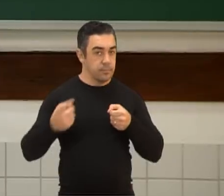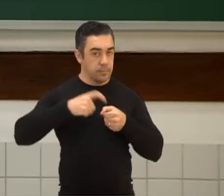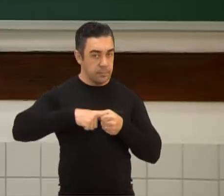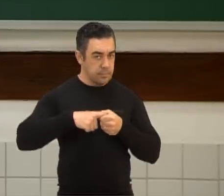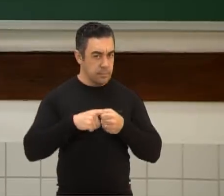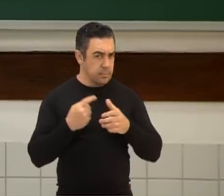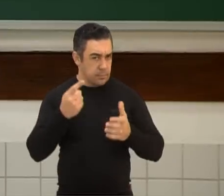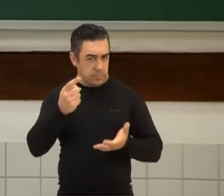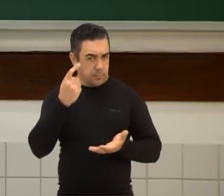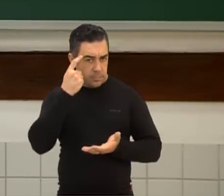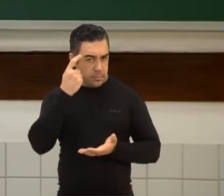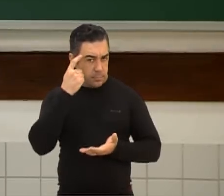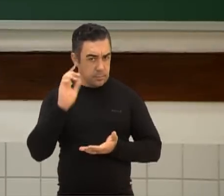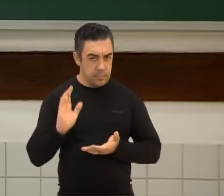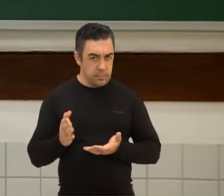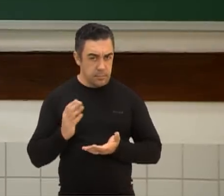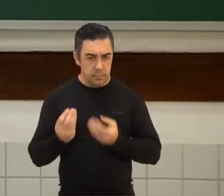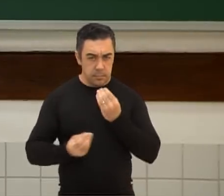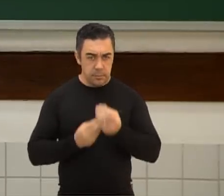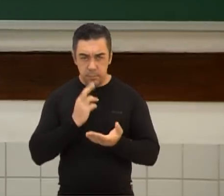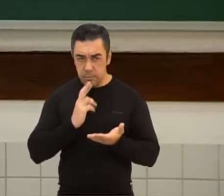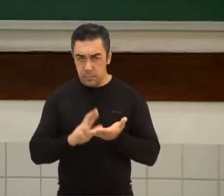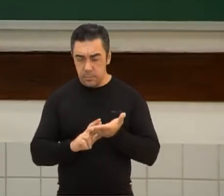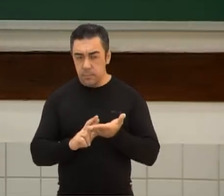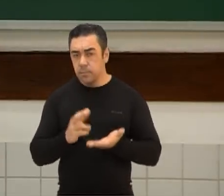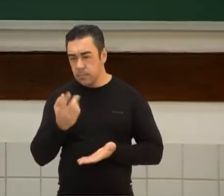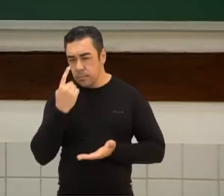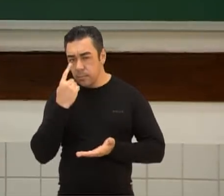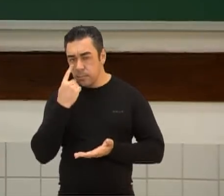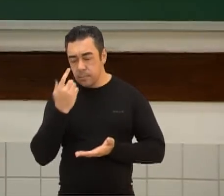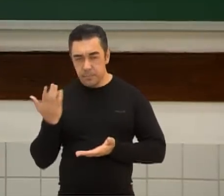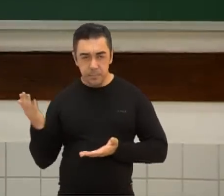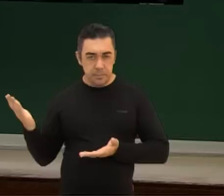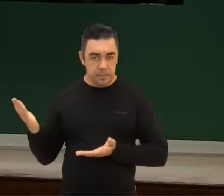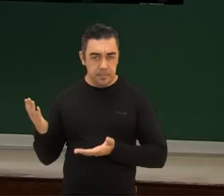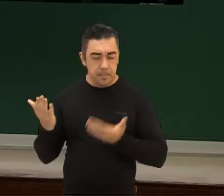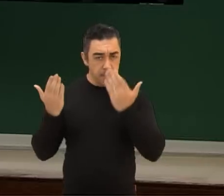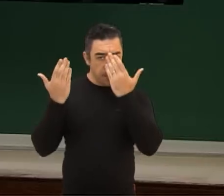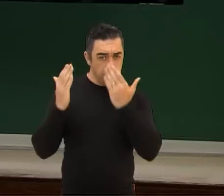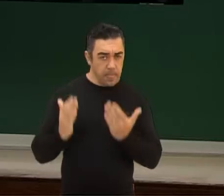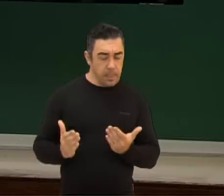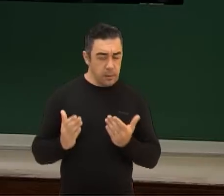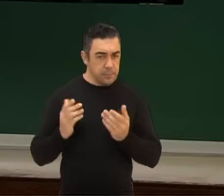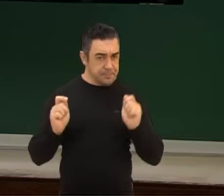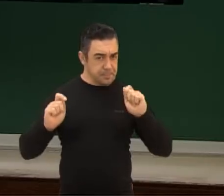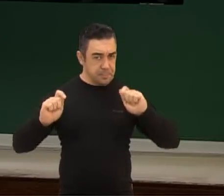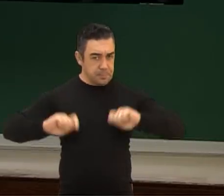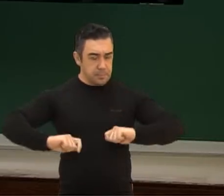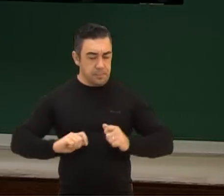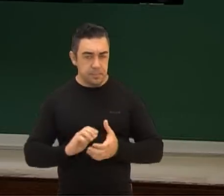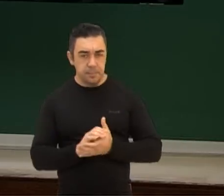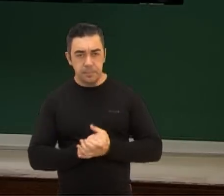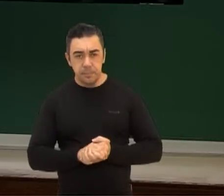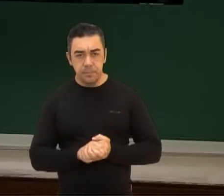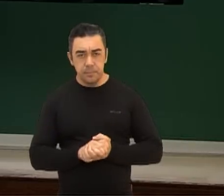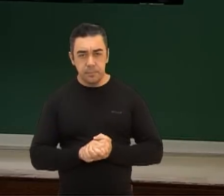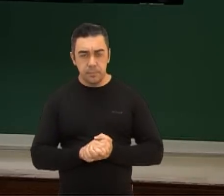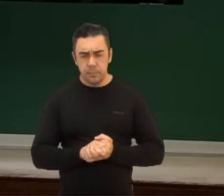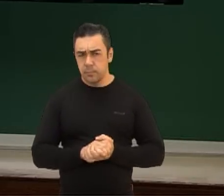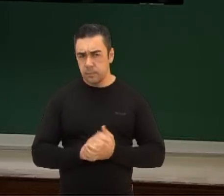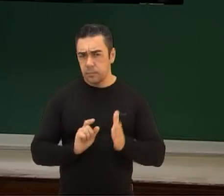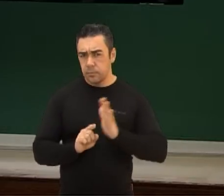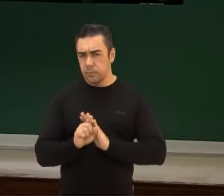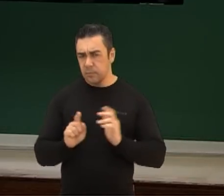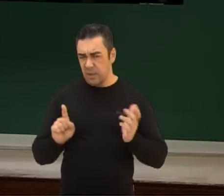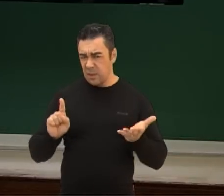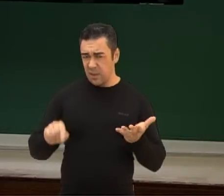Voltamos, e aí pensaram para a nossa resolução? Então vamos lá? Então vamos analisar as nossas possibilidades, né? Será que ele